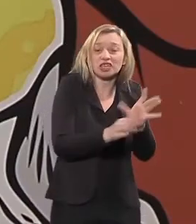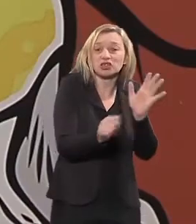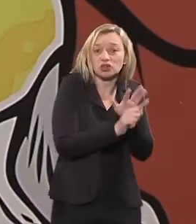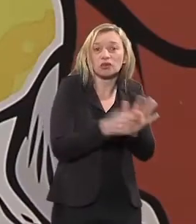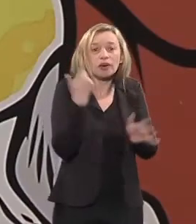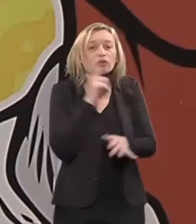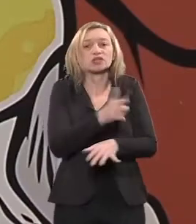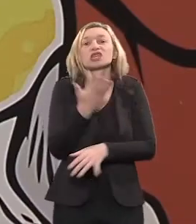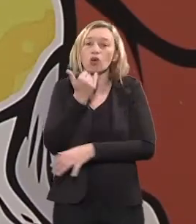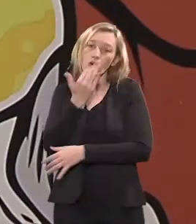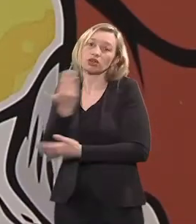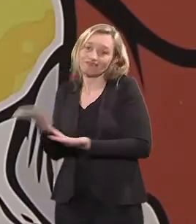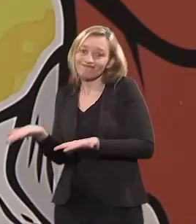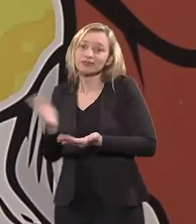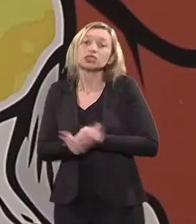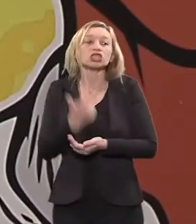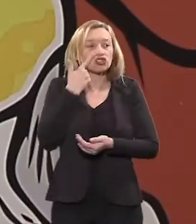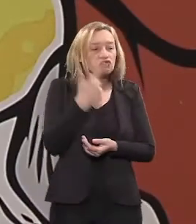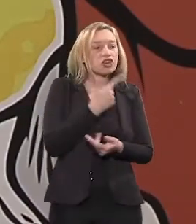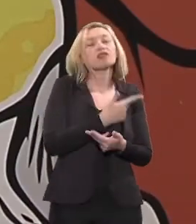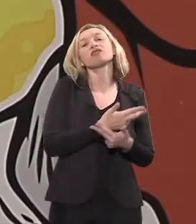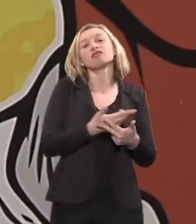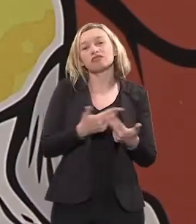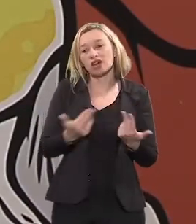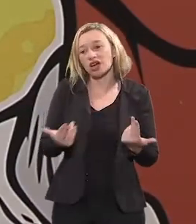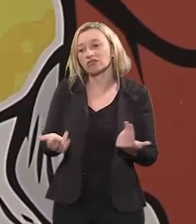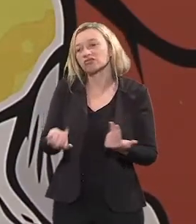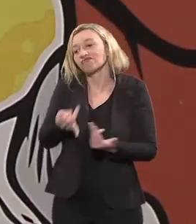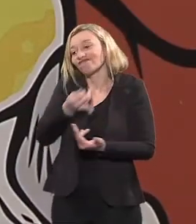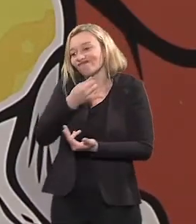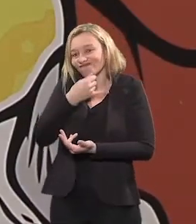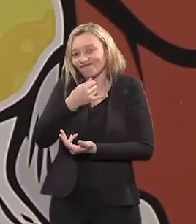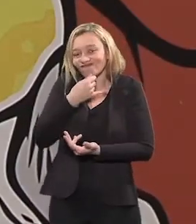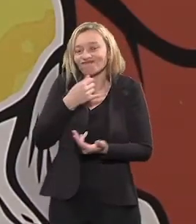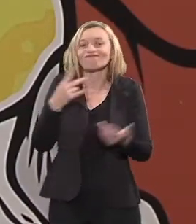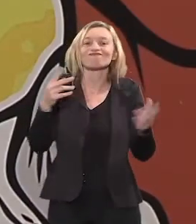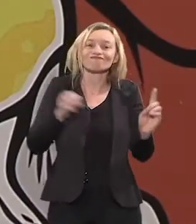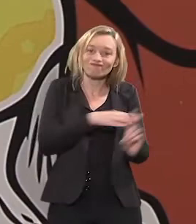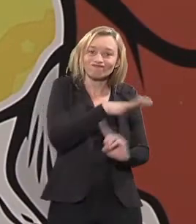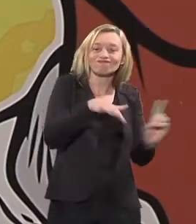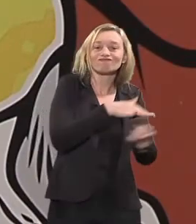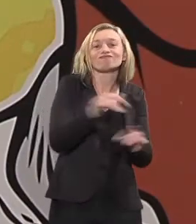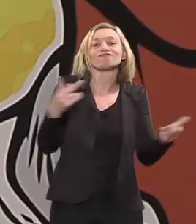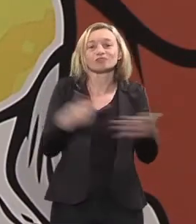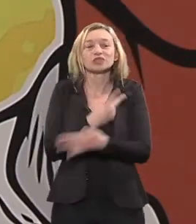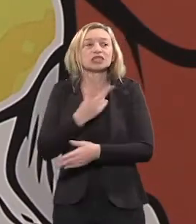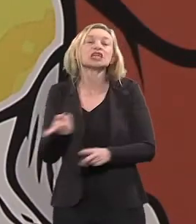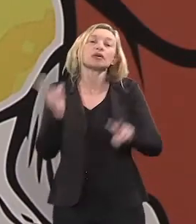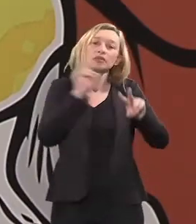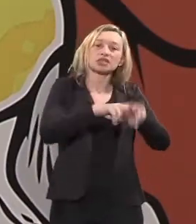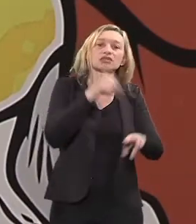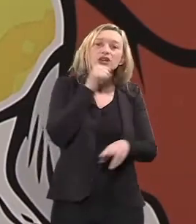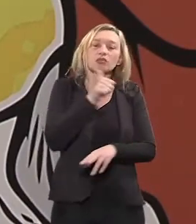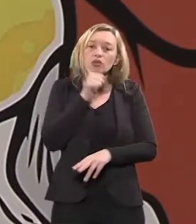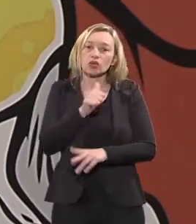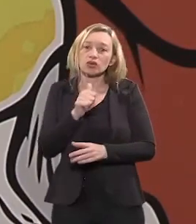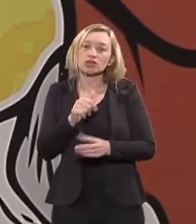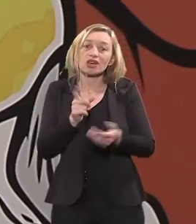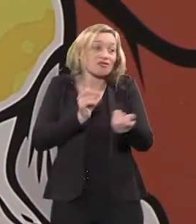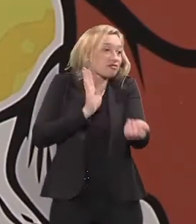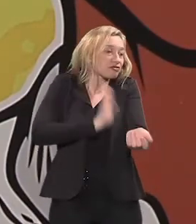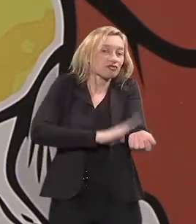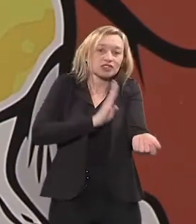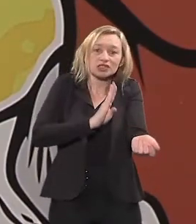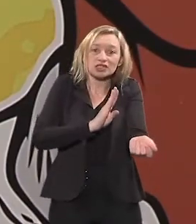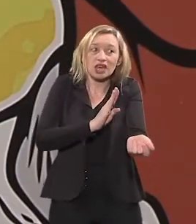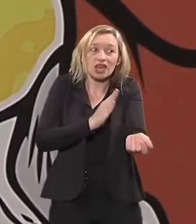uma droga para conseguir comprar comida. Então a gente vê muito essa desgraça social assim, acontecendo, e no caso da prisão da mulher é um